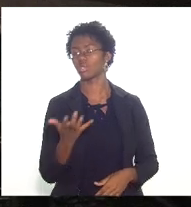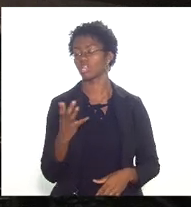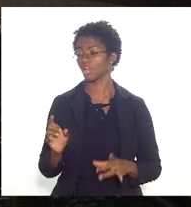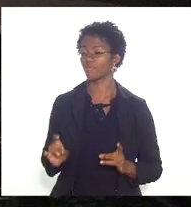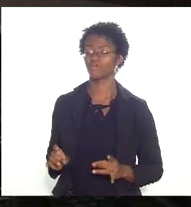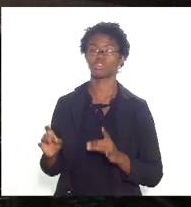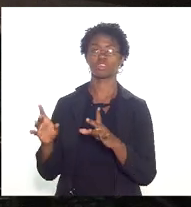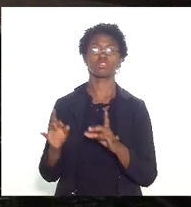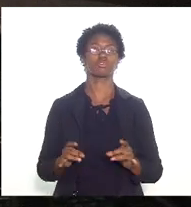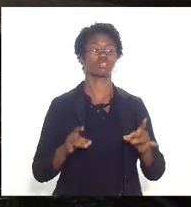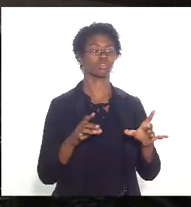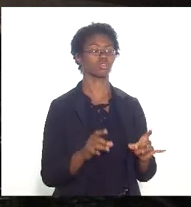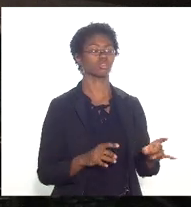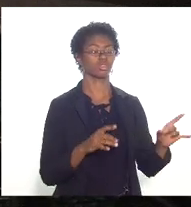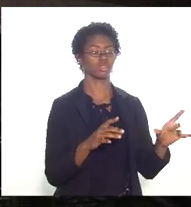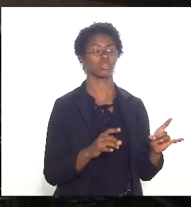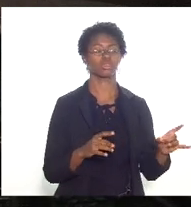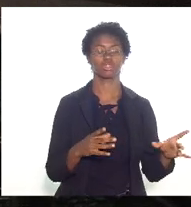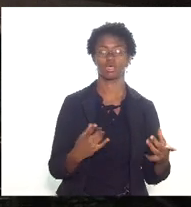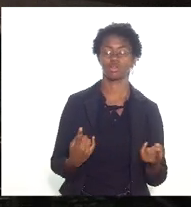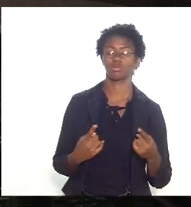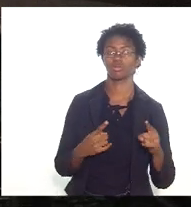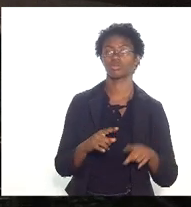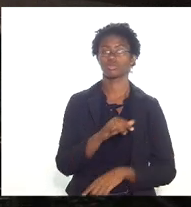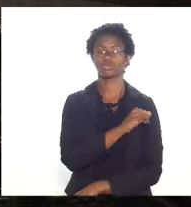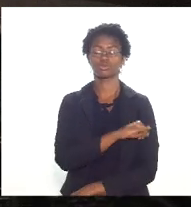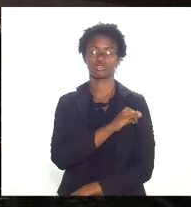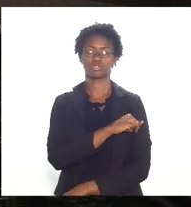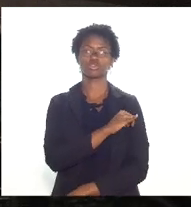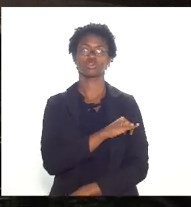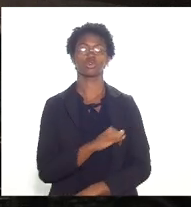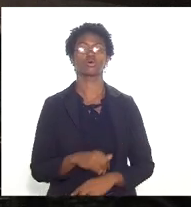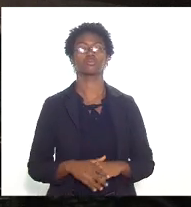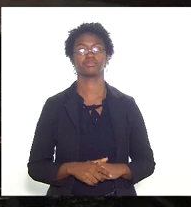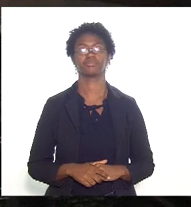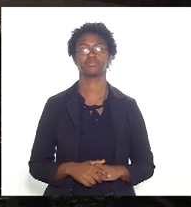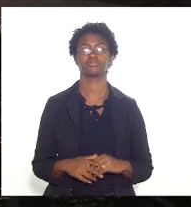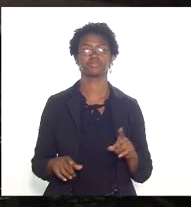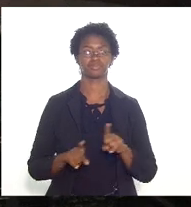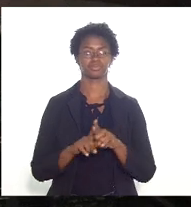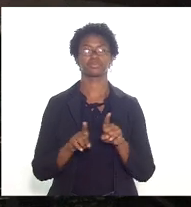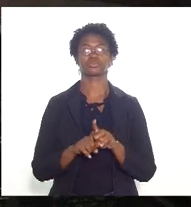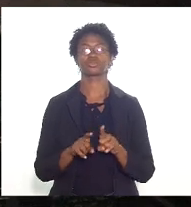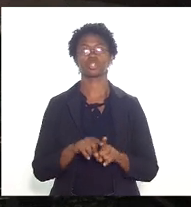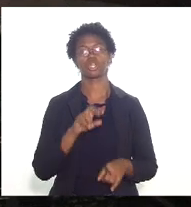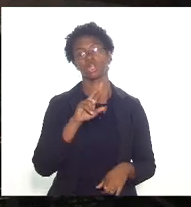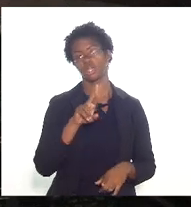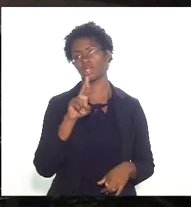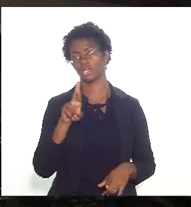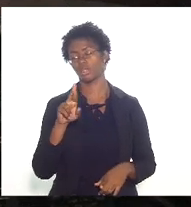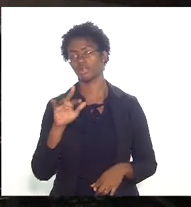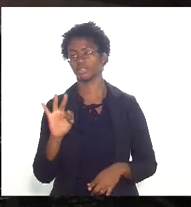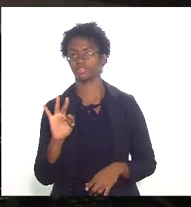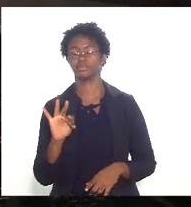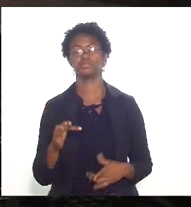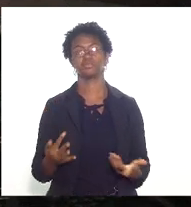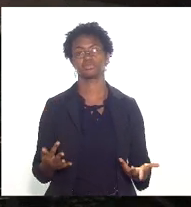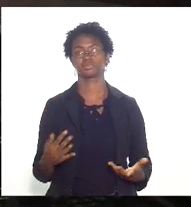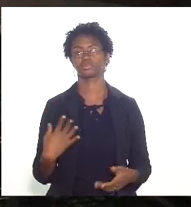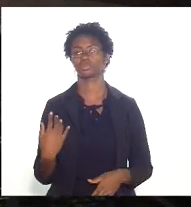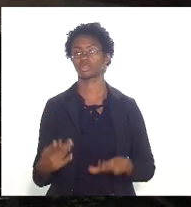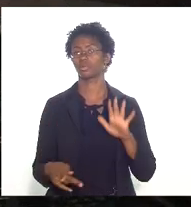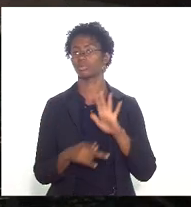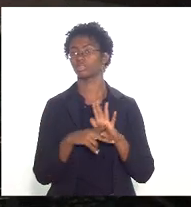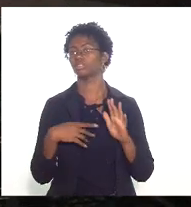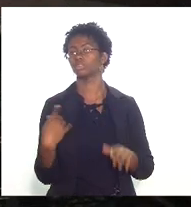momento ameaçando o estado do Rio de Janeiro no RF do regime de recuperação fiscal e botando a Cedae que é um bem